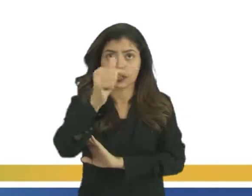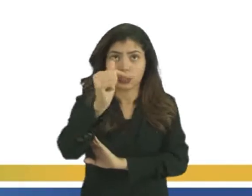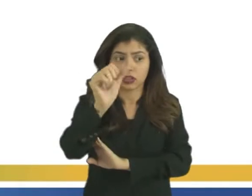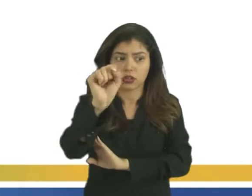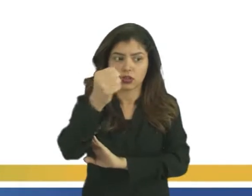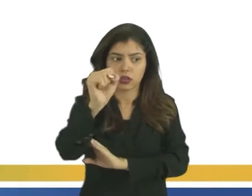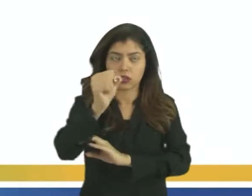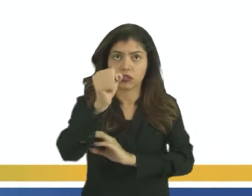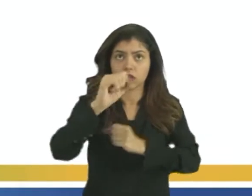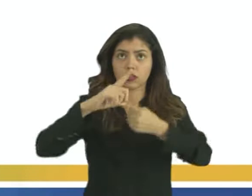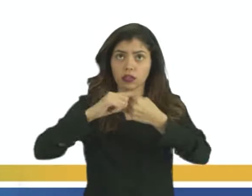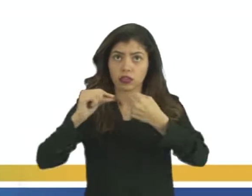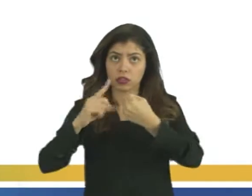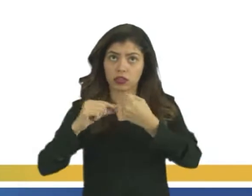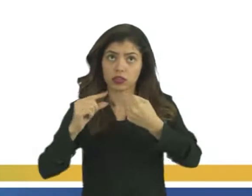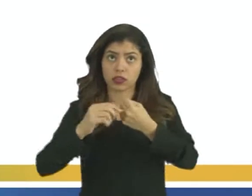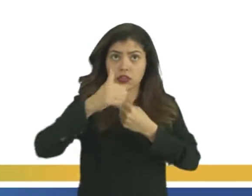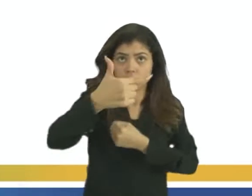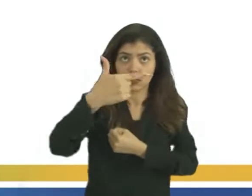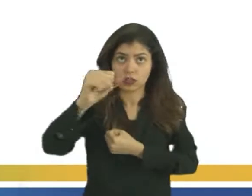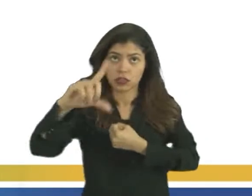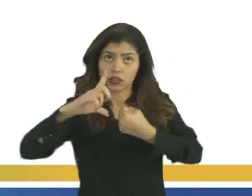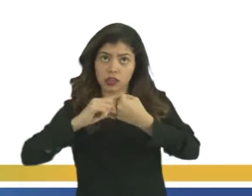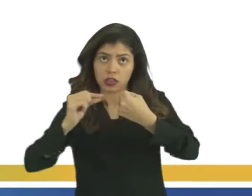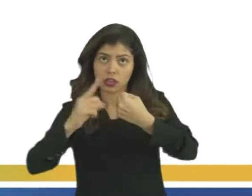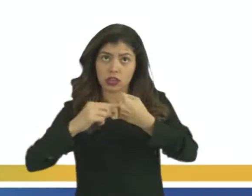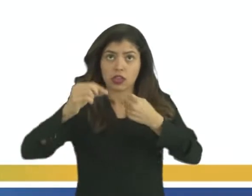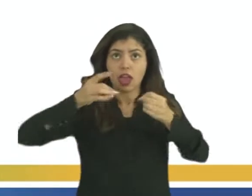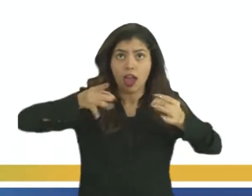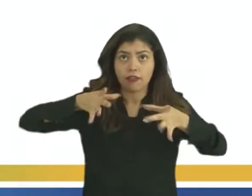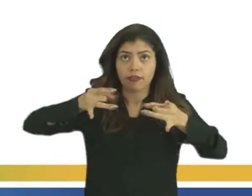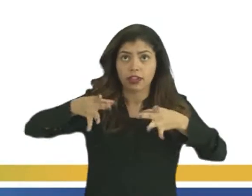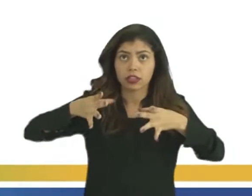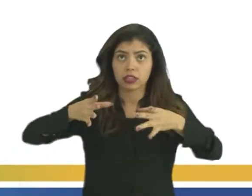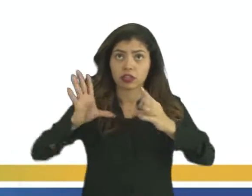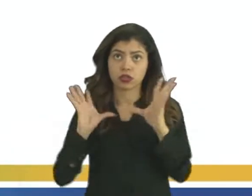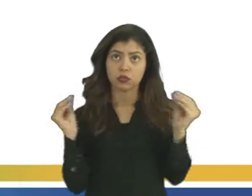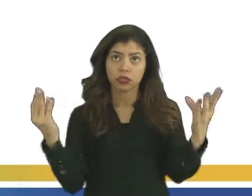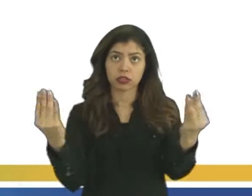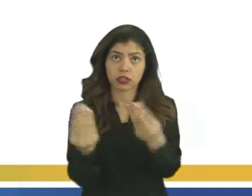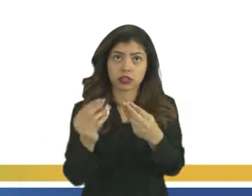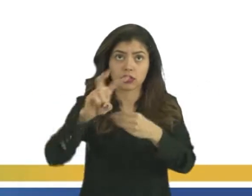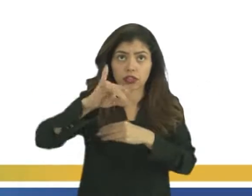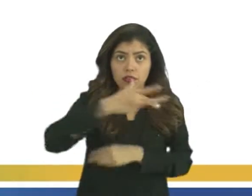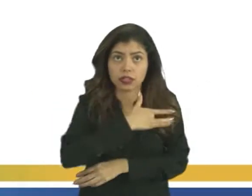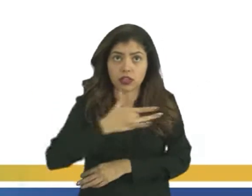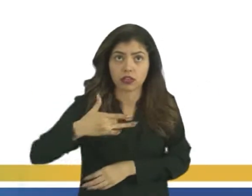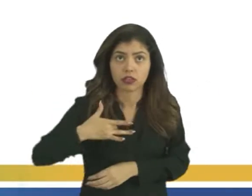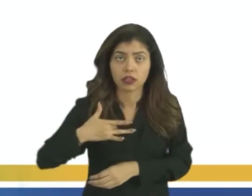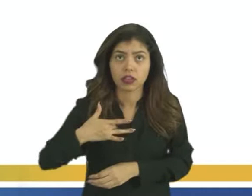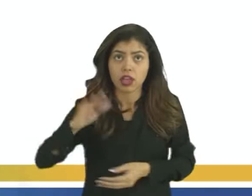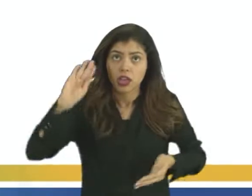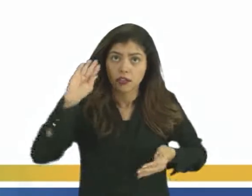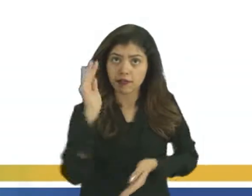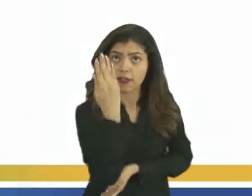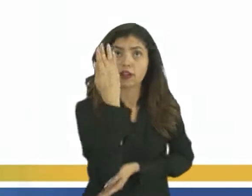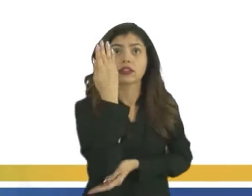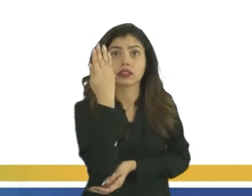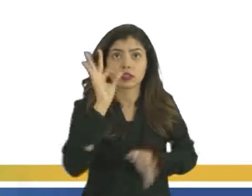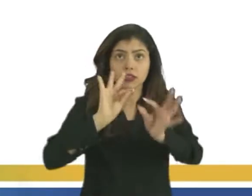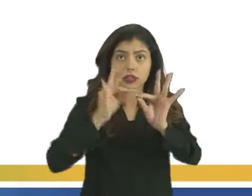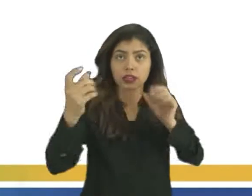e 282, né? Que é a venda de substâncias nocivas à saúde e o falso exercício